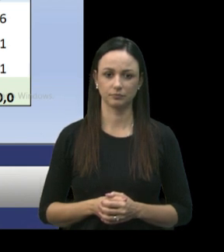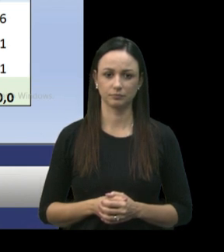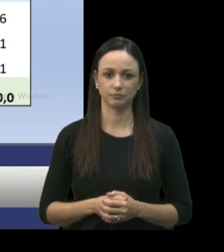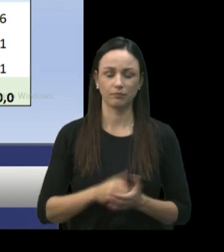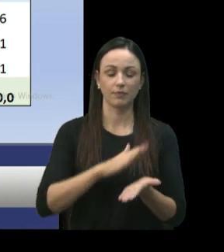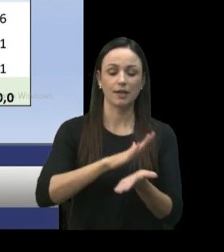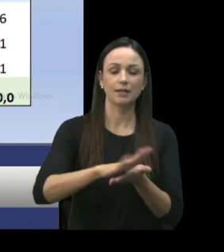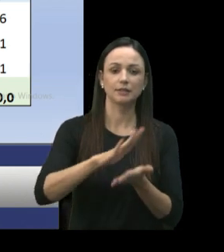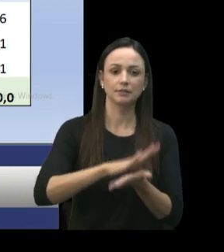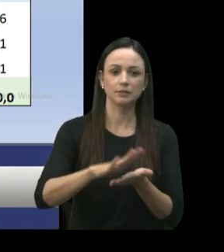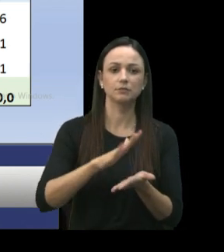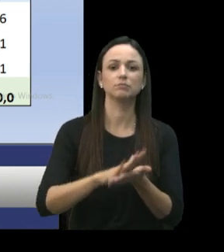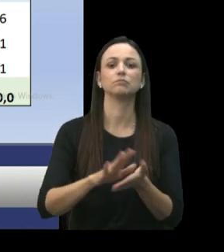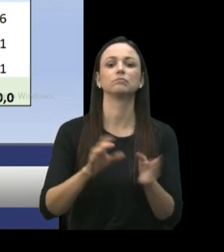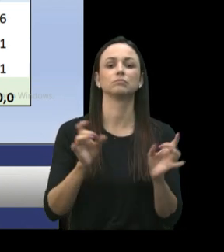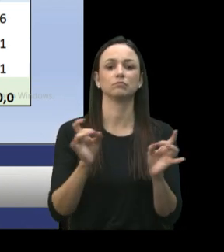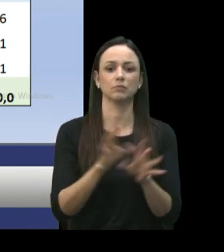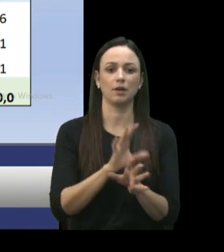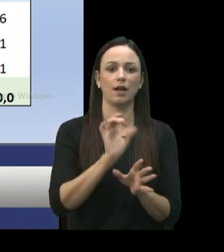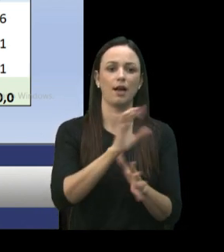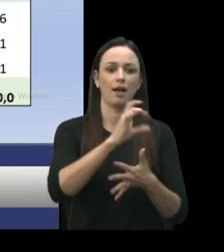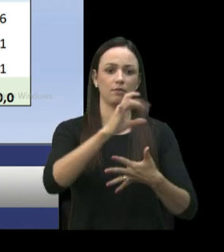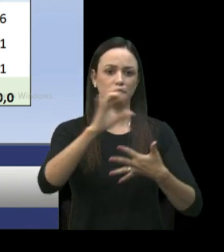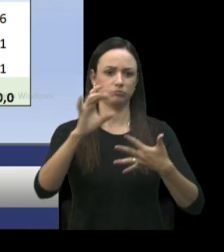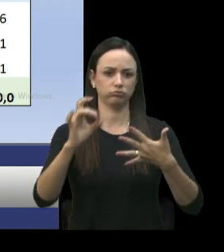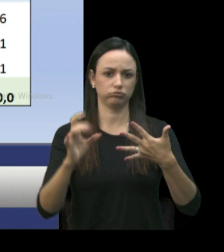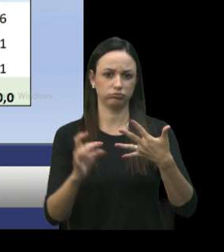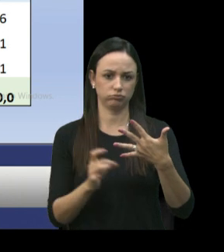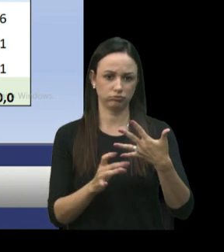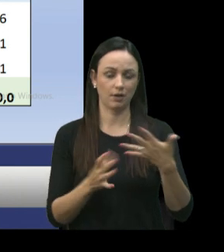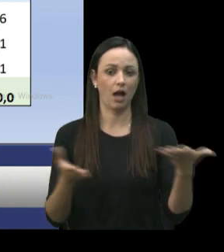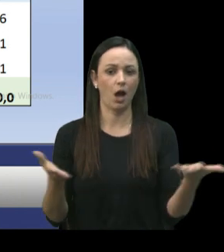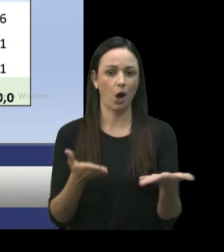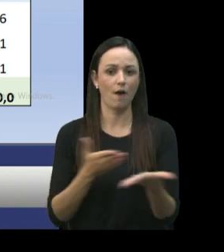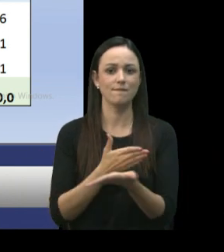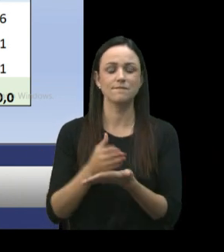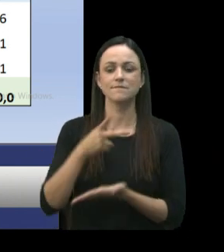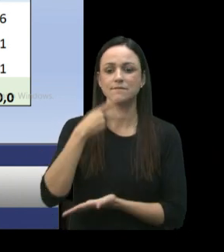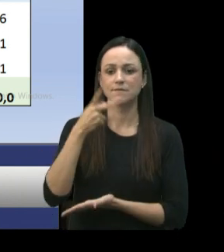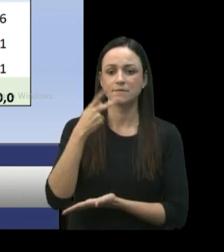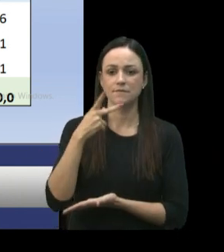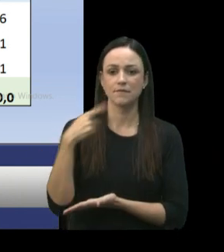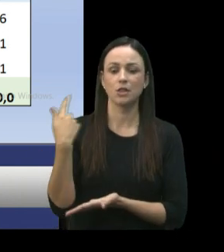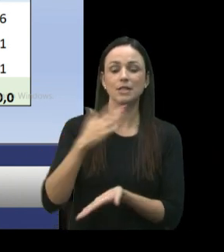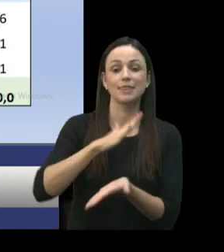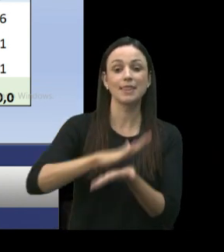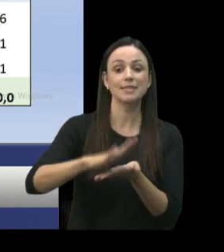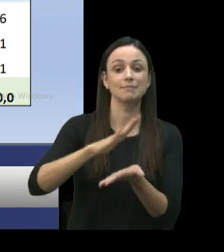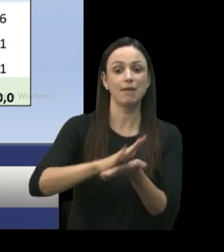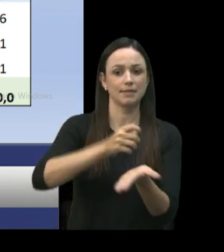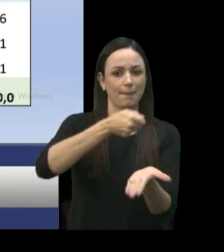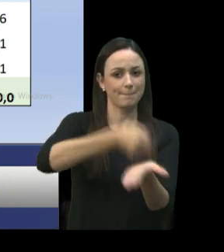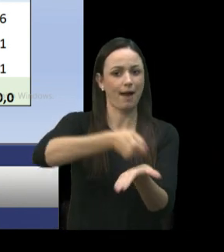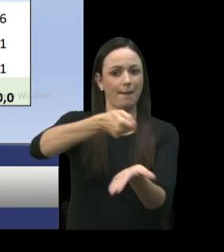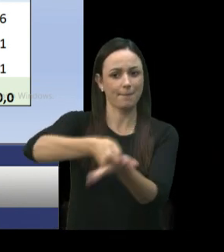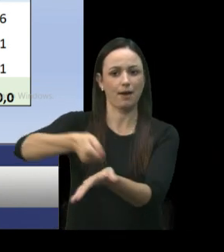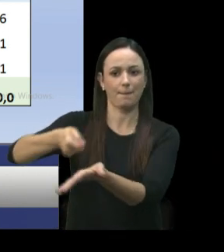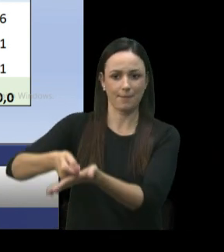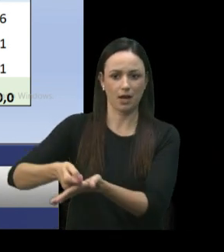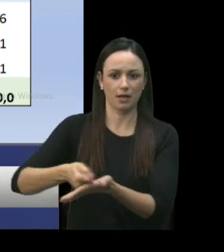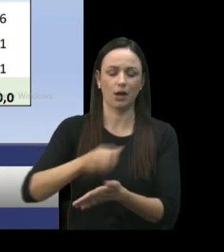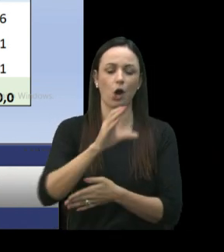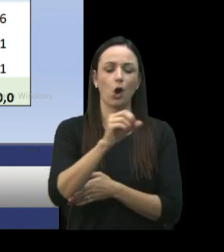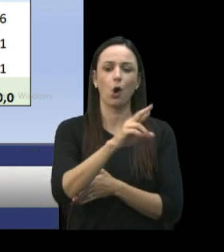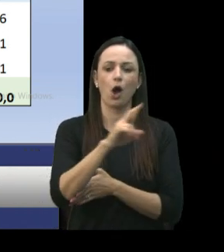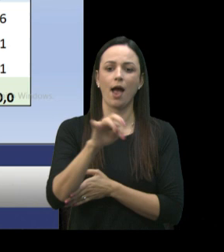Despesa consolidada por categoria econômica. Agora a gente começa a falar um pouquinho das nossas despesas. Despesas